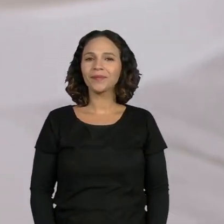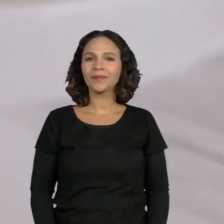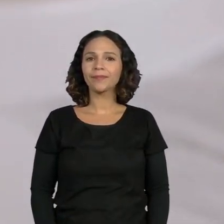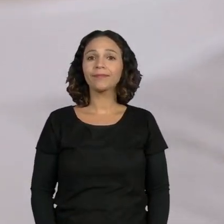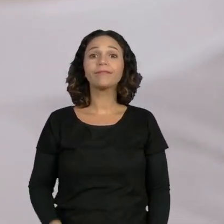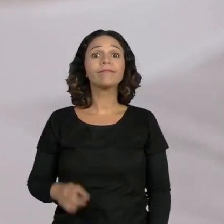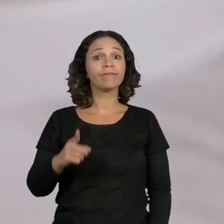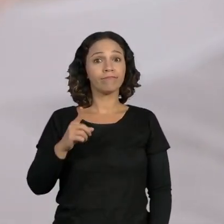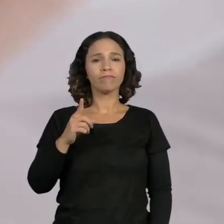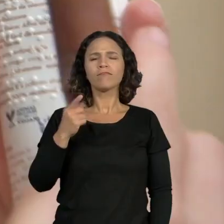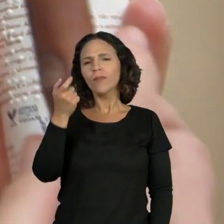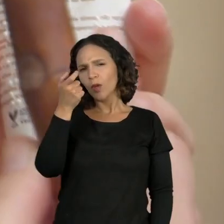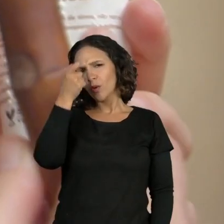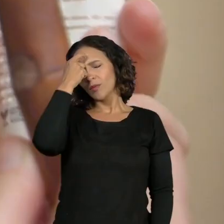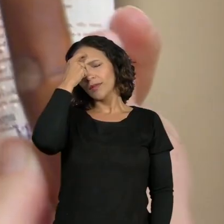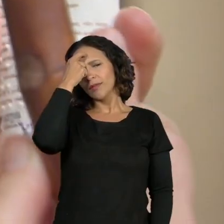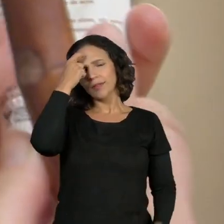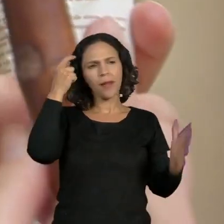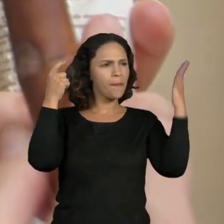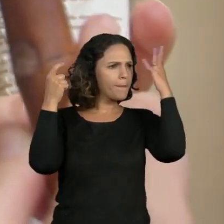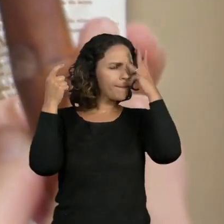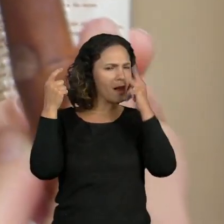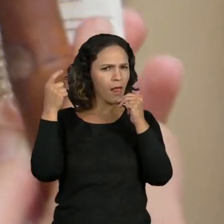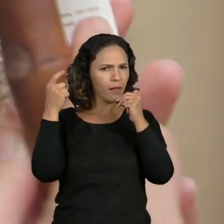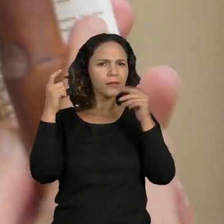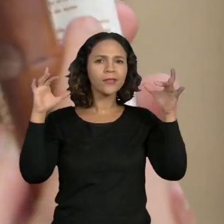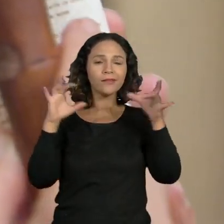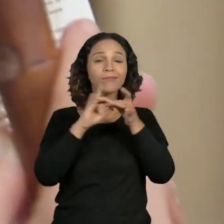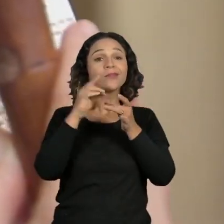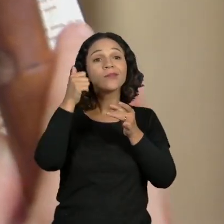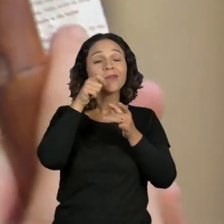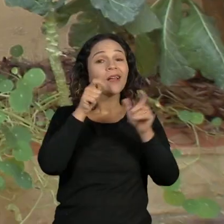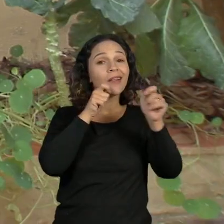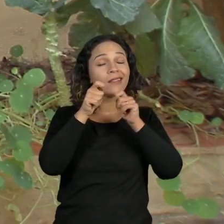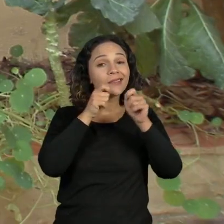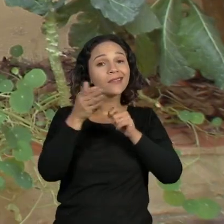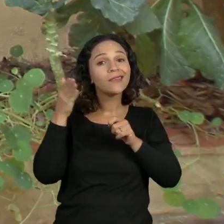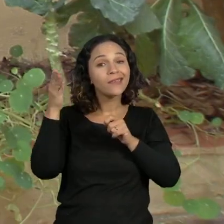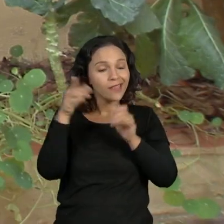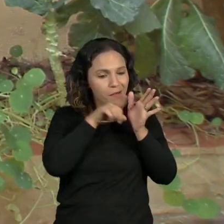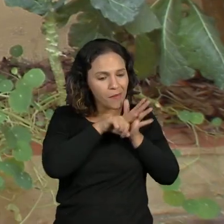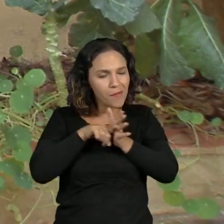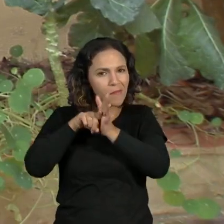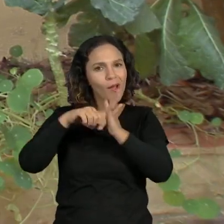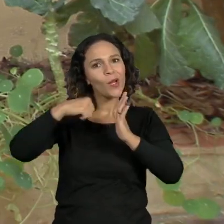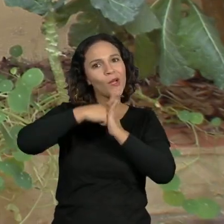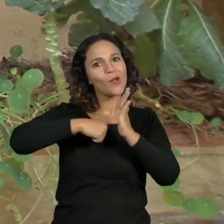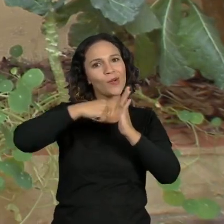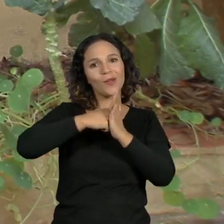A beleza consciente é tema das pesquisas da jornalista e ativista Marcela Rodrigues.